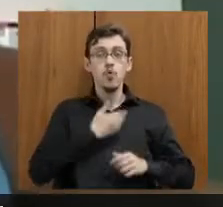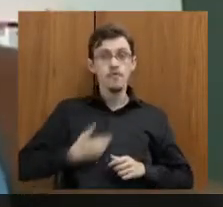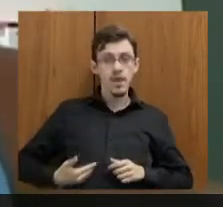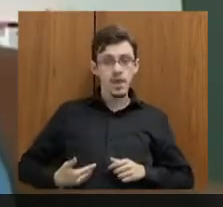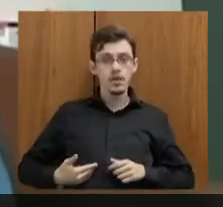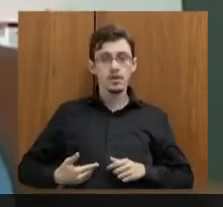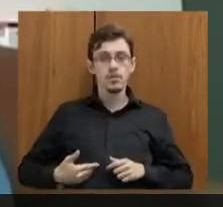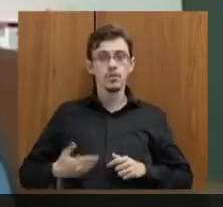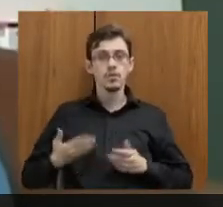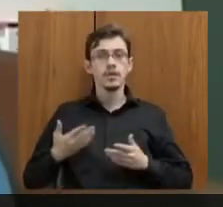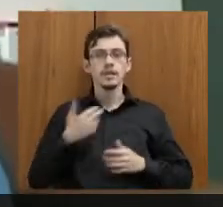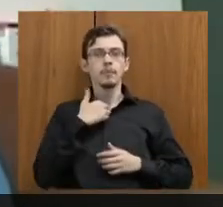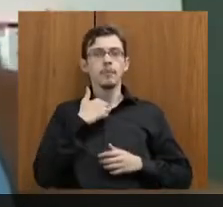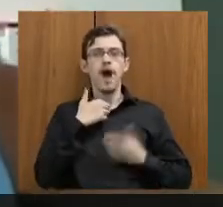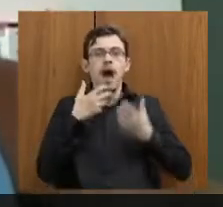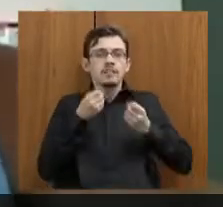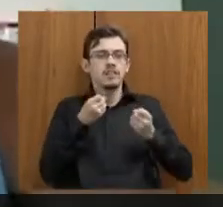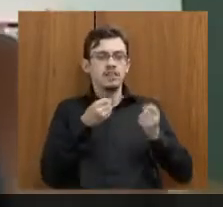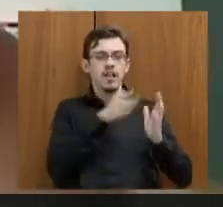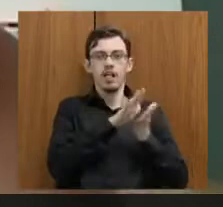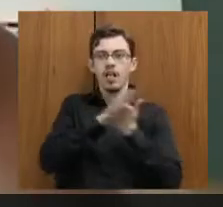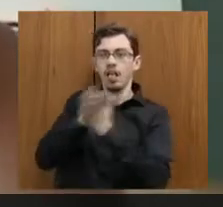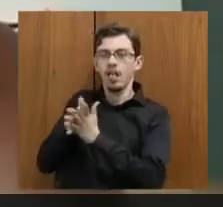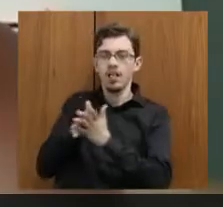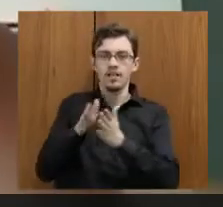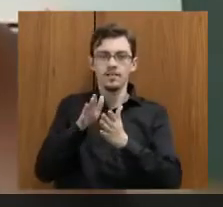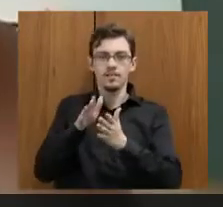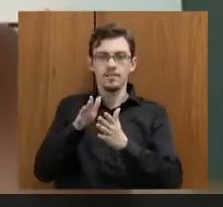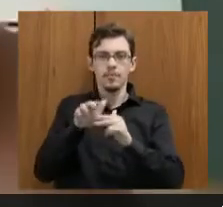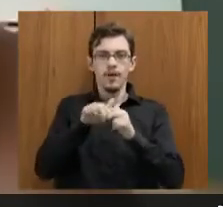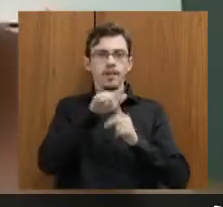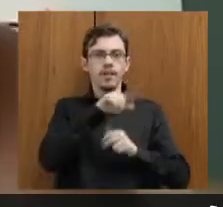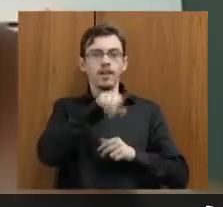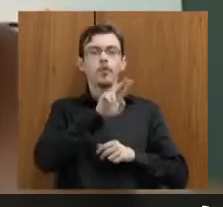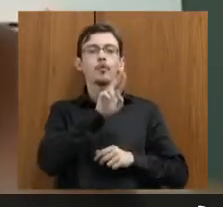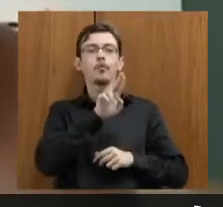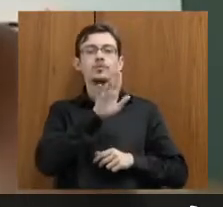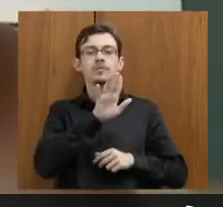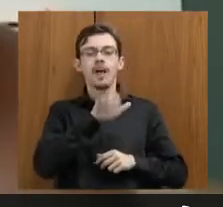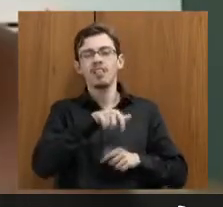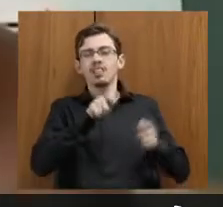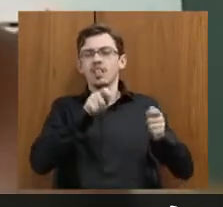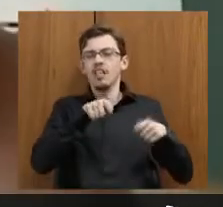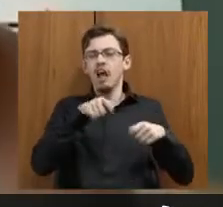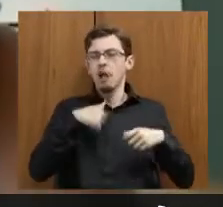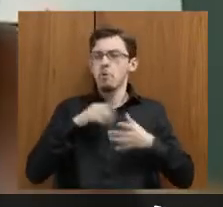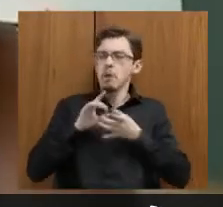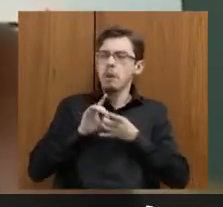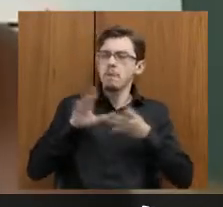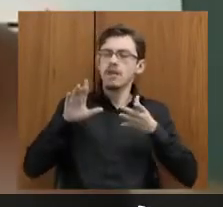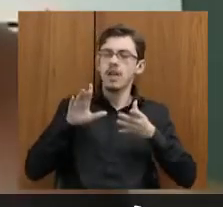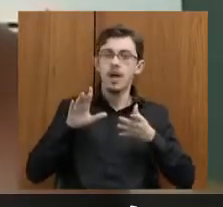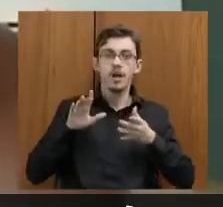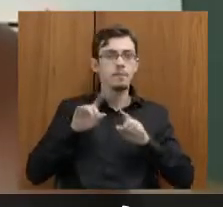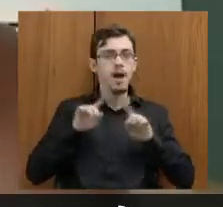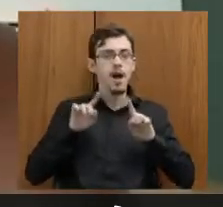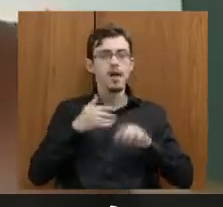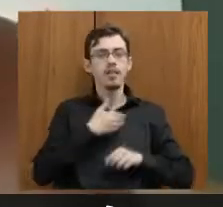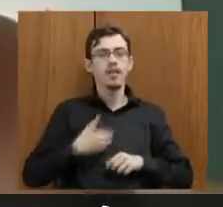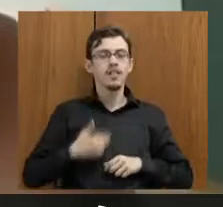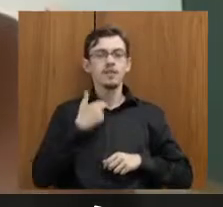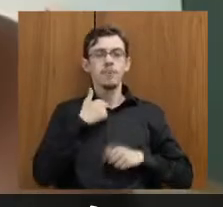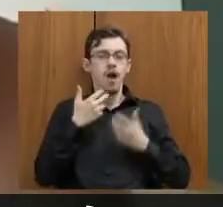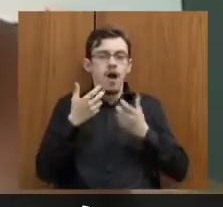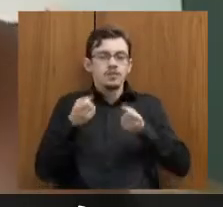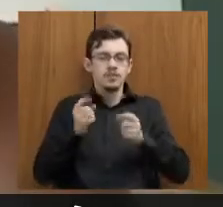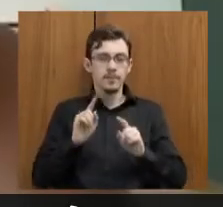o Google então é do estado nós temos uma solitariamente da na presença institucional a